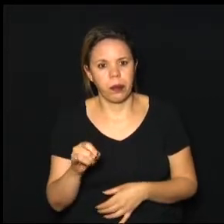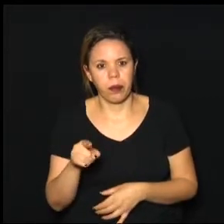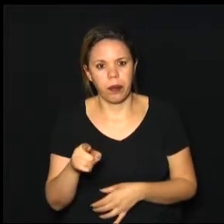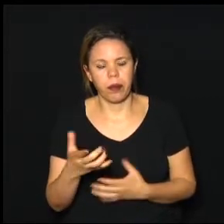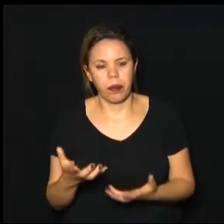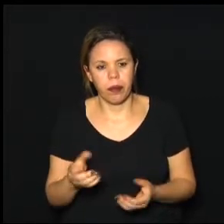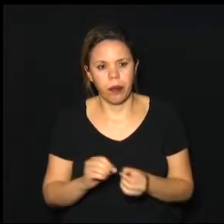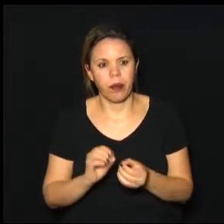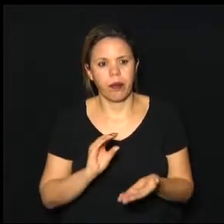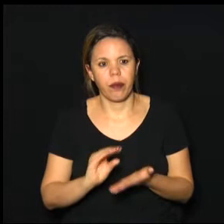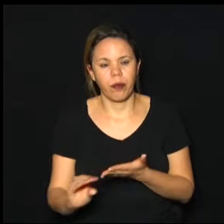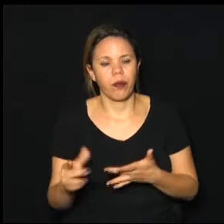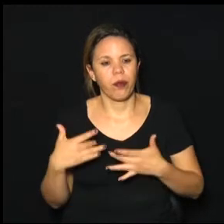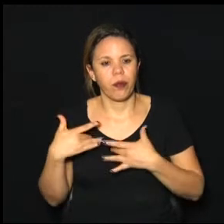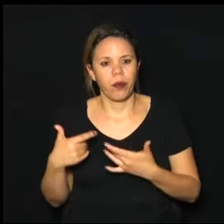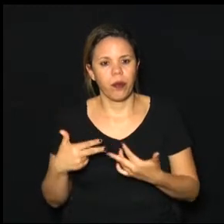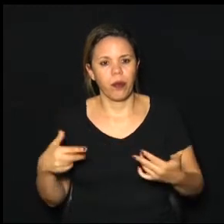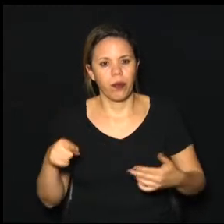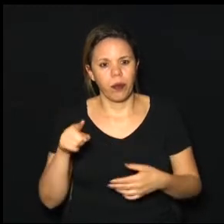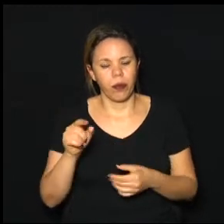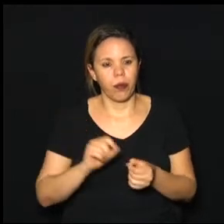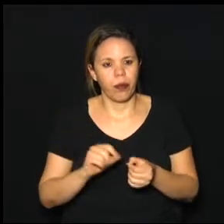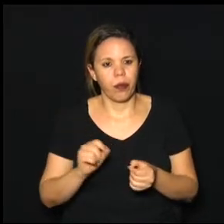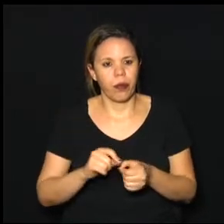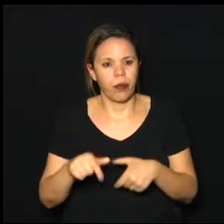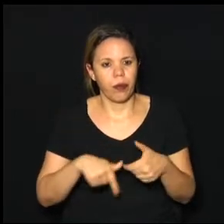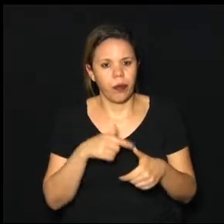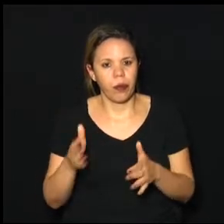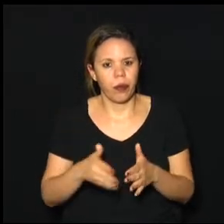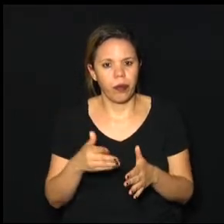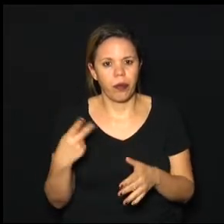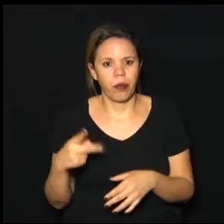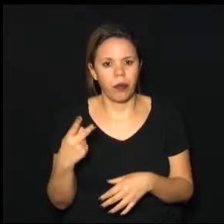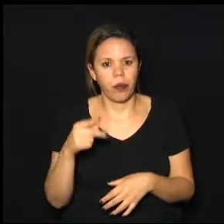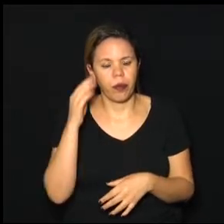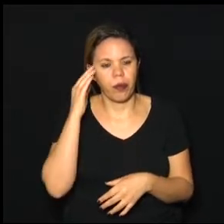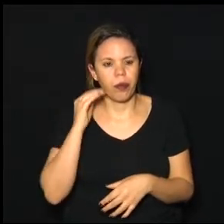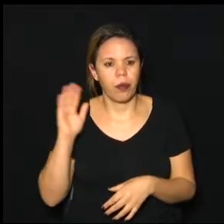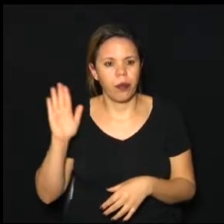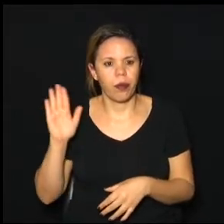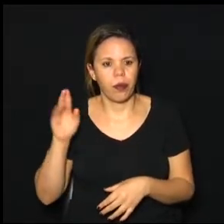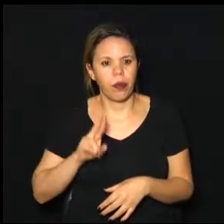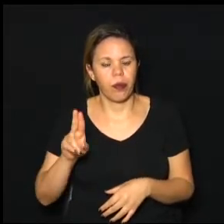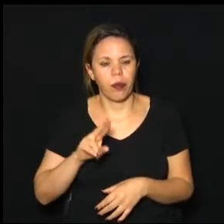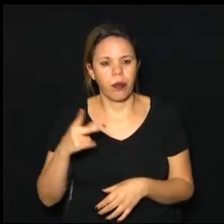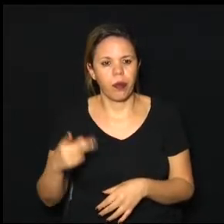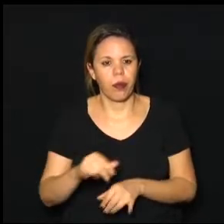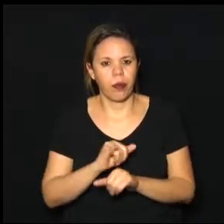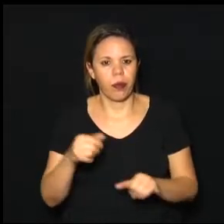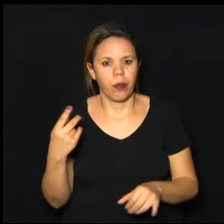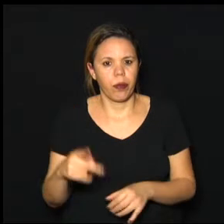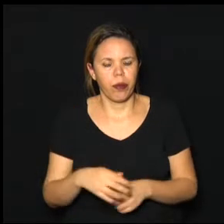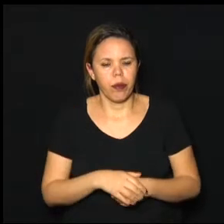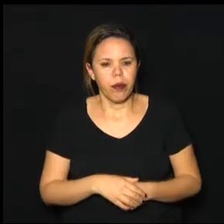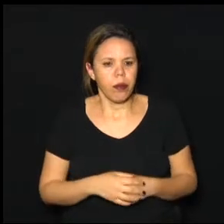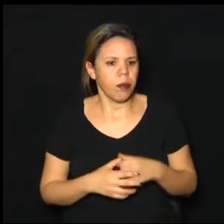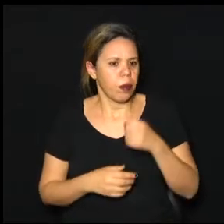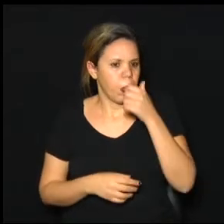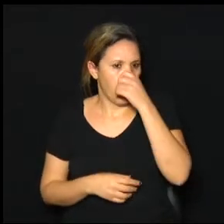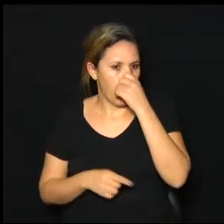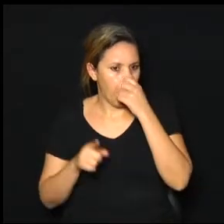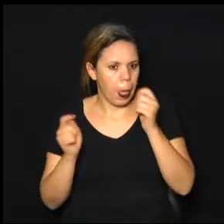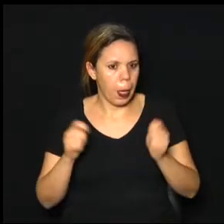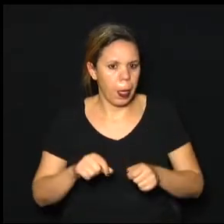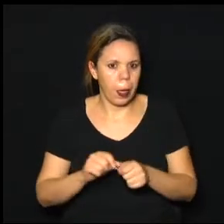quiser fazer uma doação de alguma coisa que você faz, que você produz para o seu candidato que ele use na campanha, evidentemente, você vai